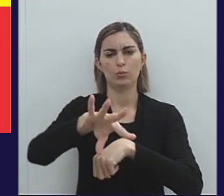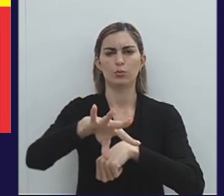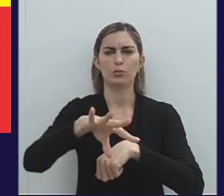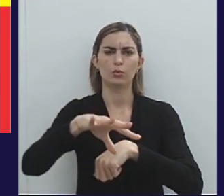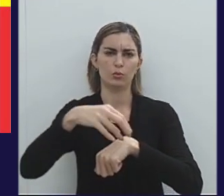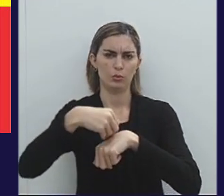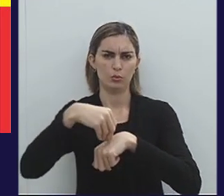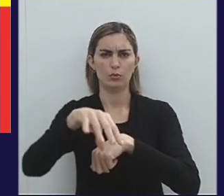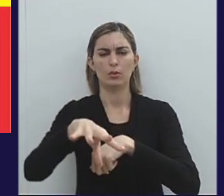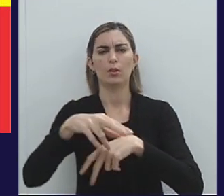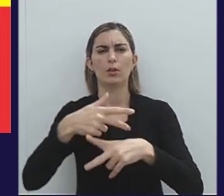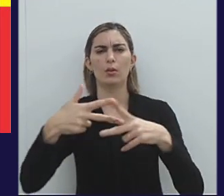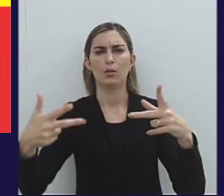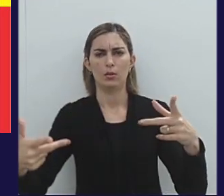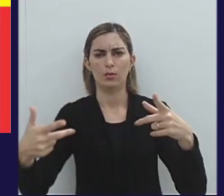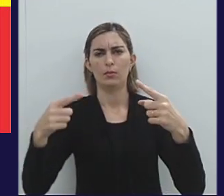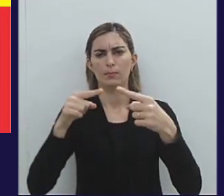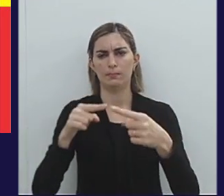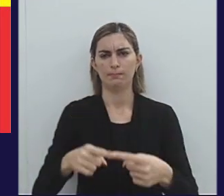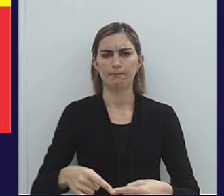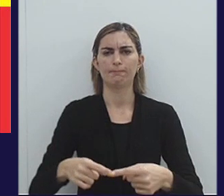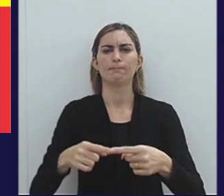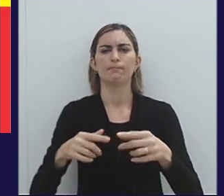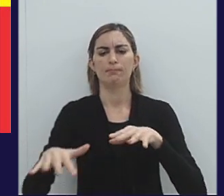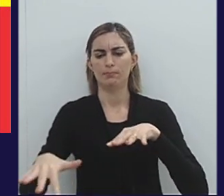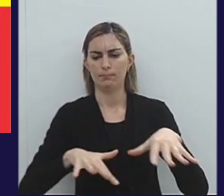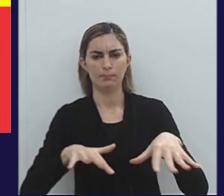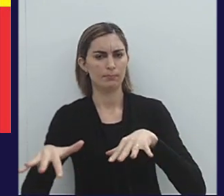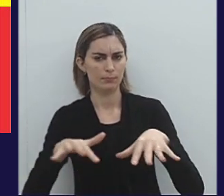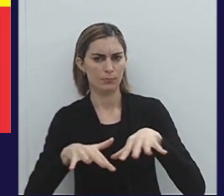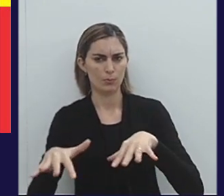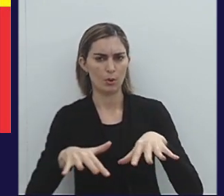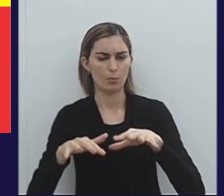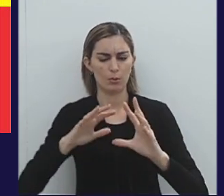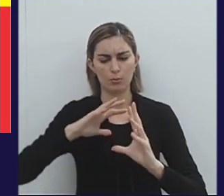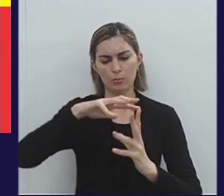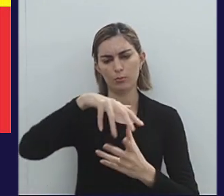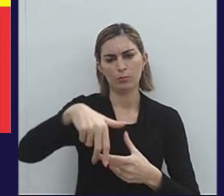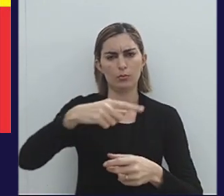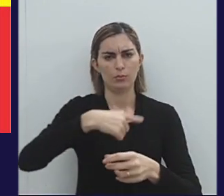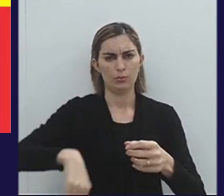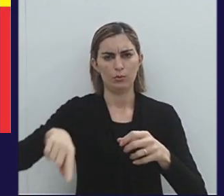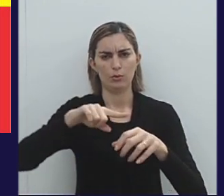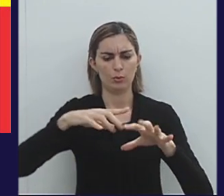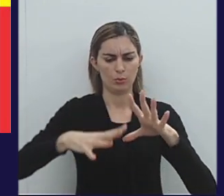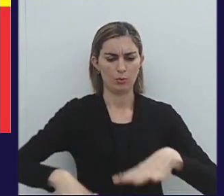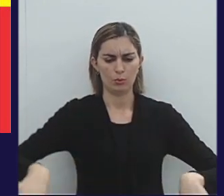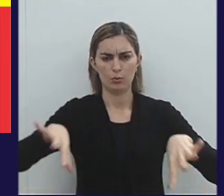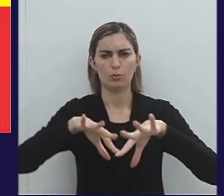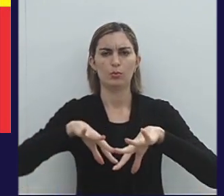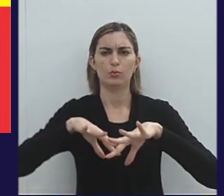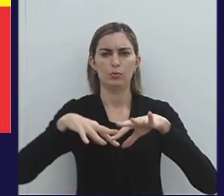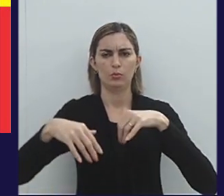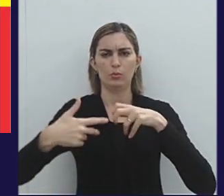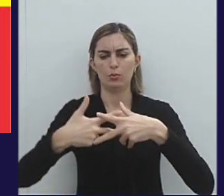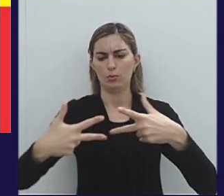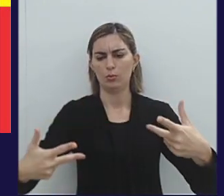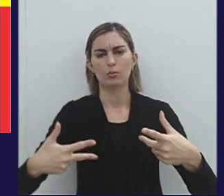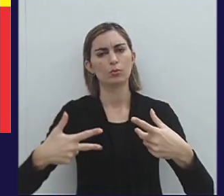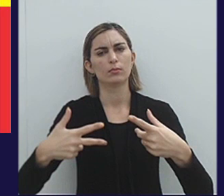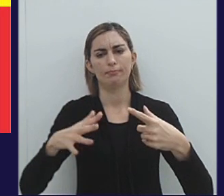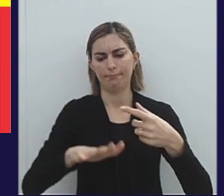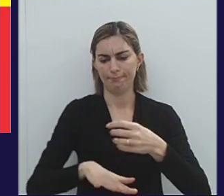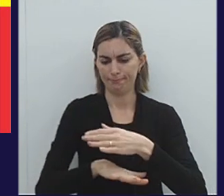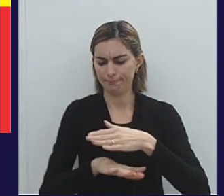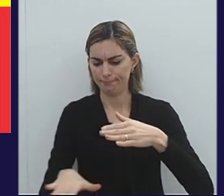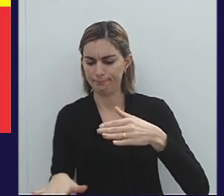transferência devido ao efeito combinado de movimento global e aleatório de um fluido sobre